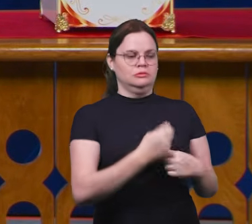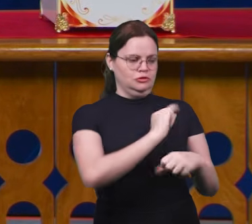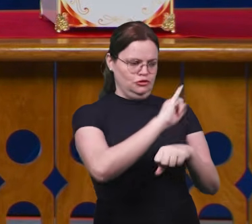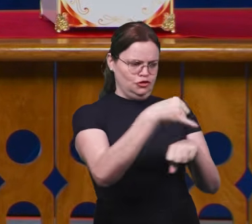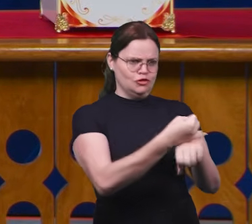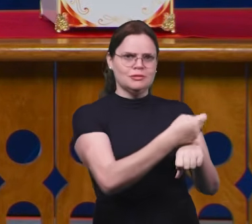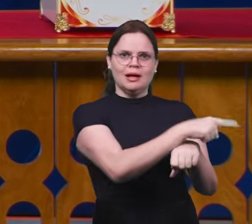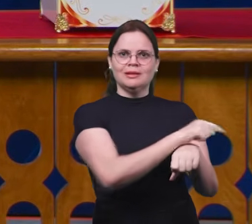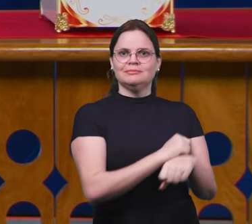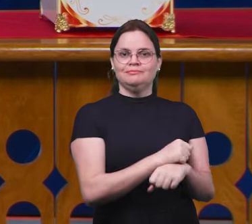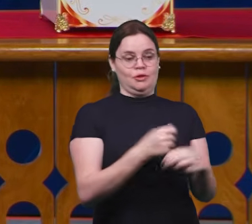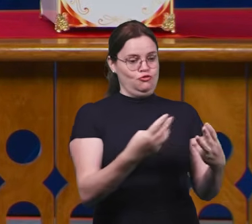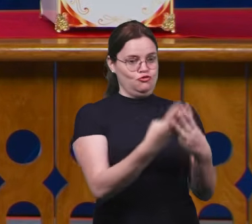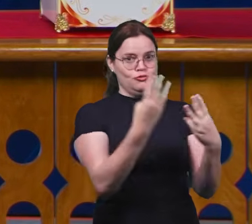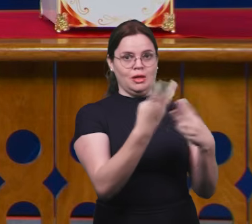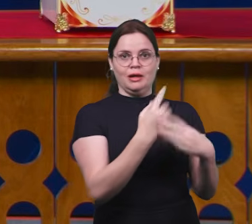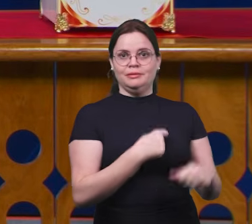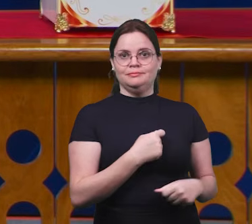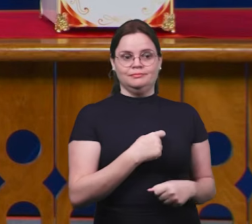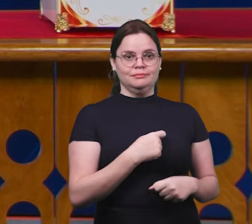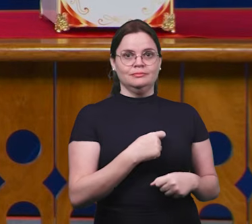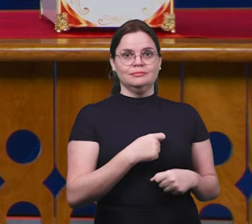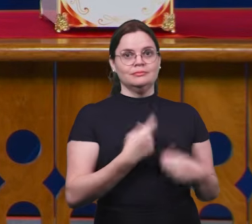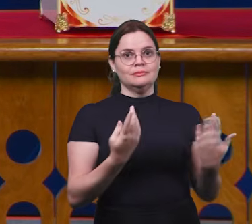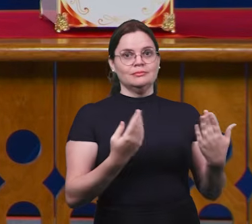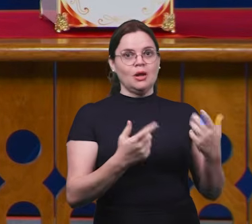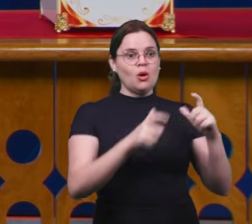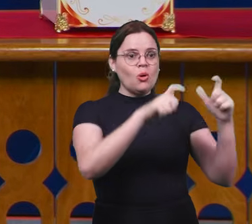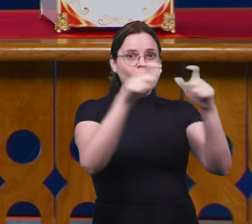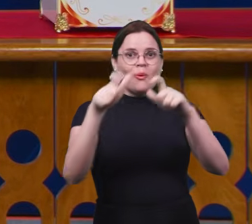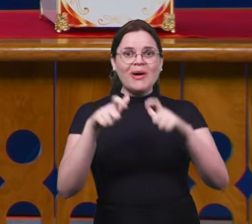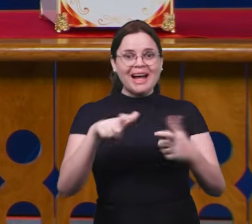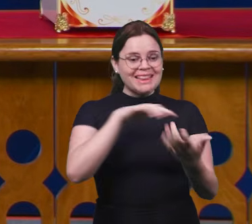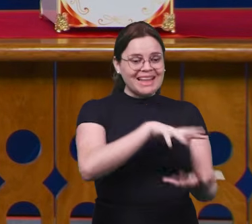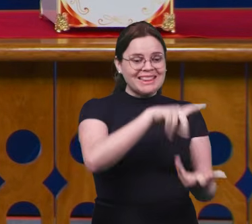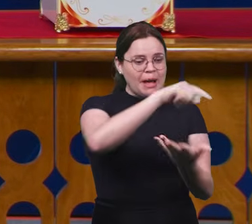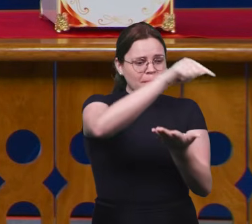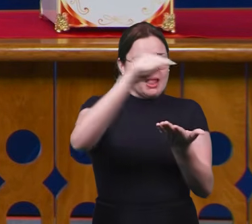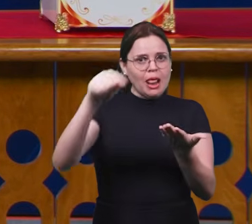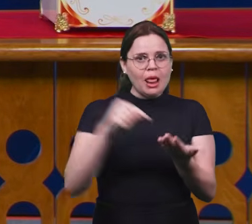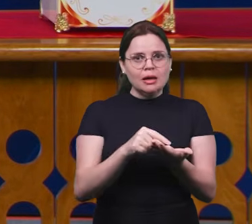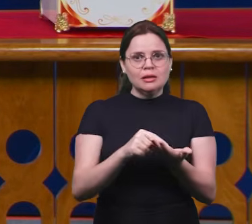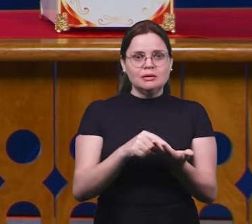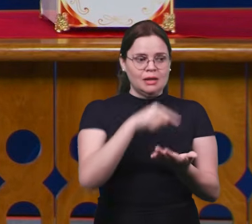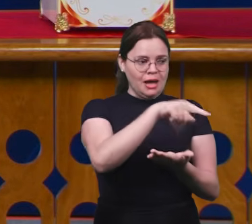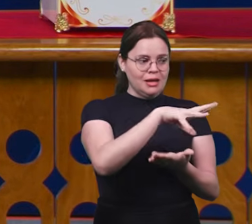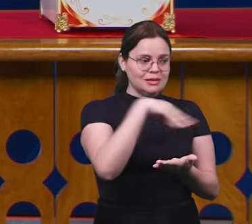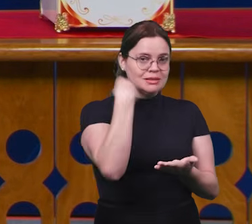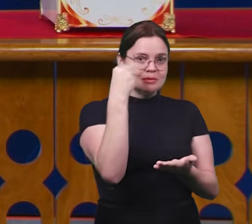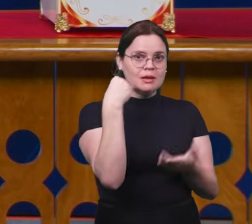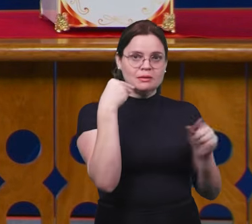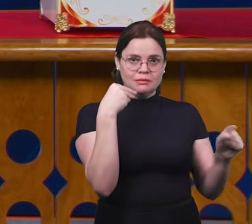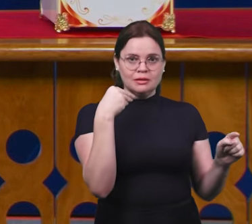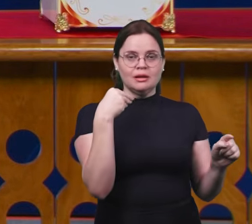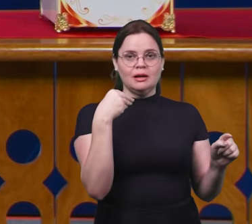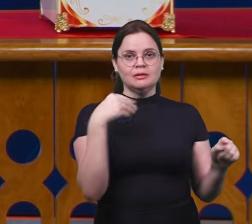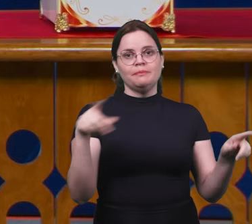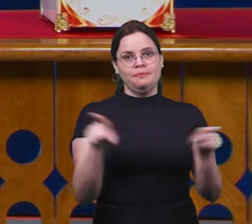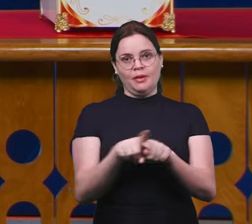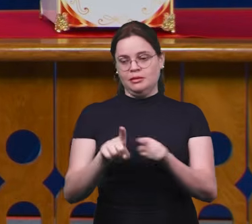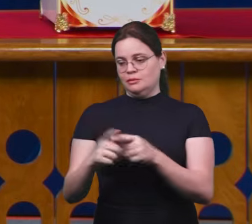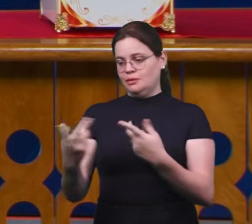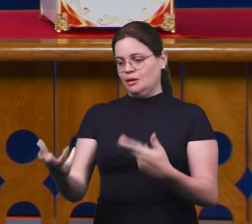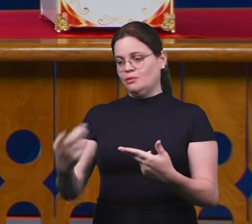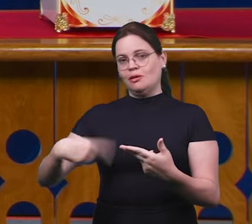em Jerusalém, é na Judéia, é até os confins da terra. E foi isso que a igreja experimentou. A